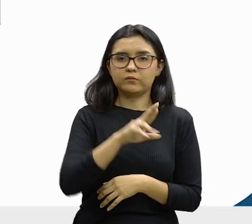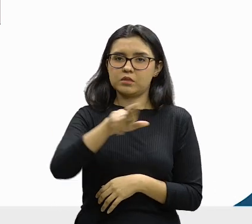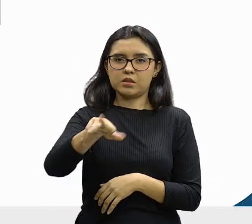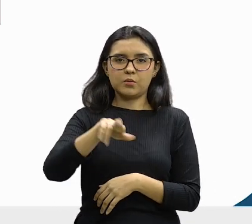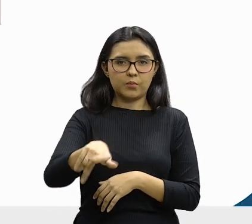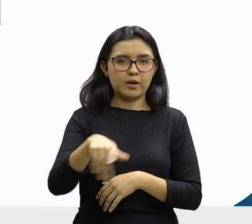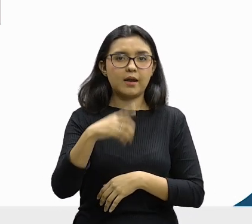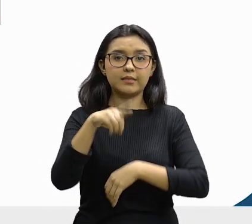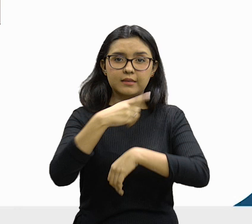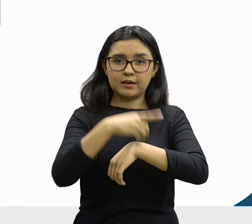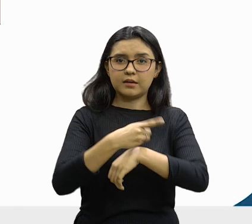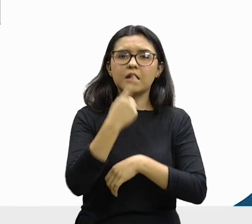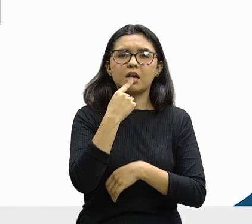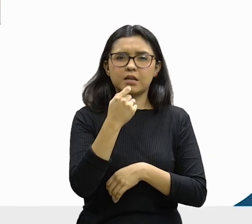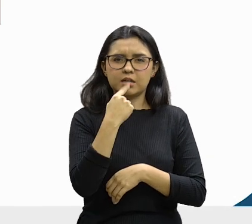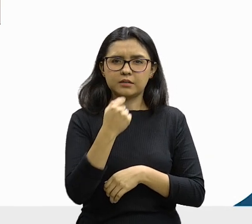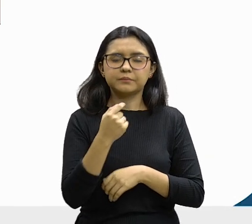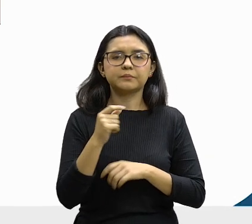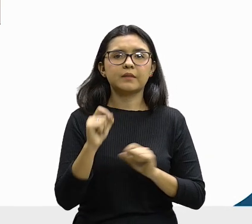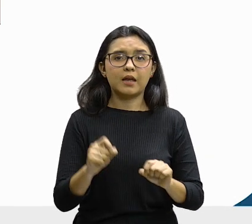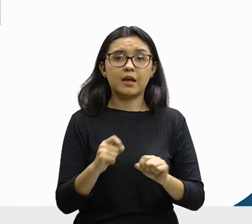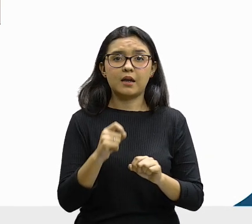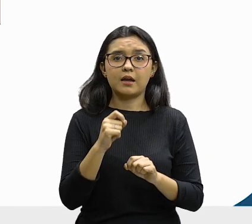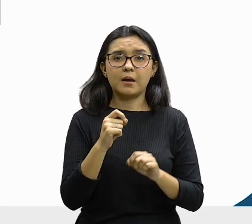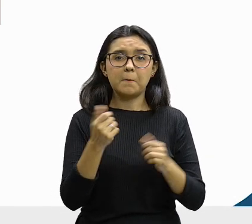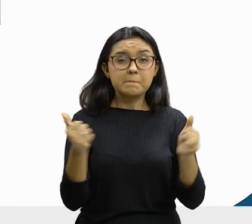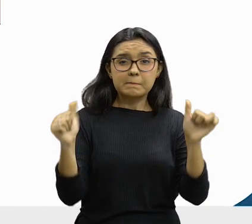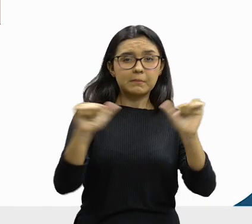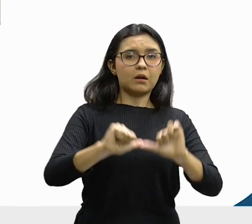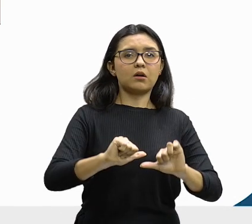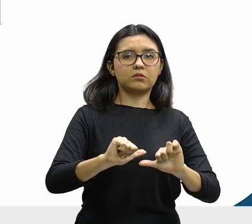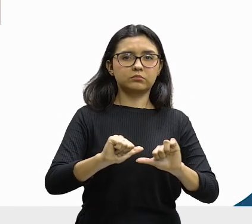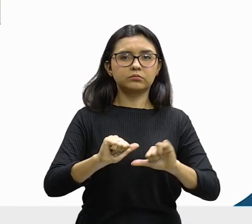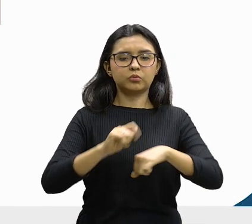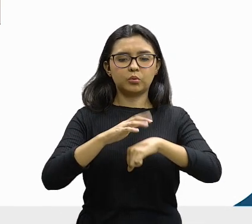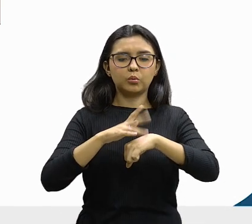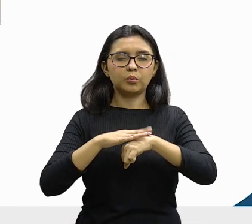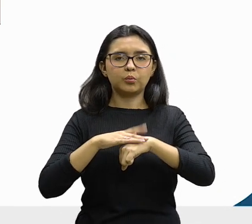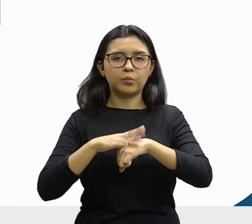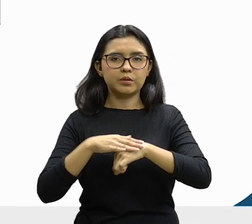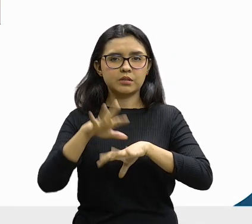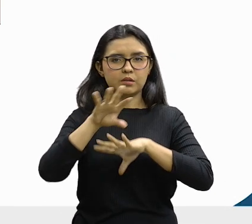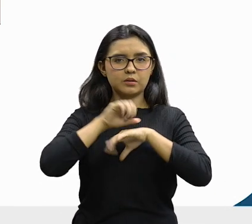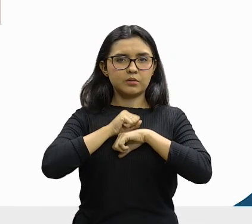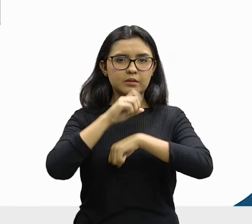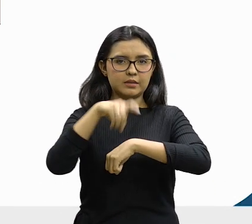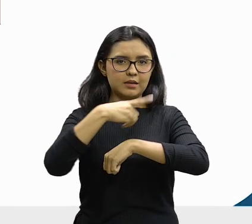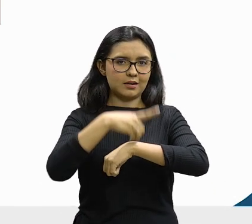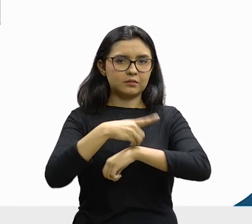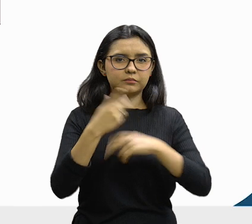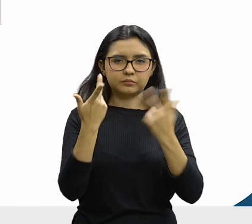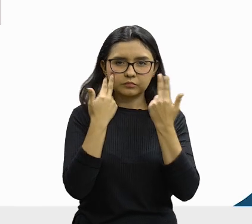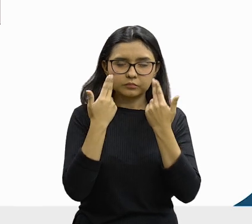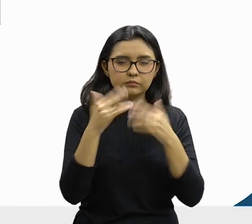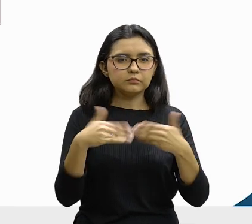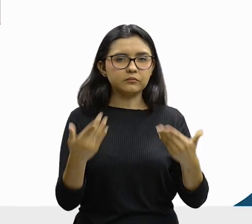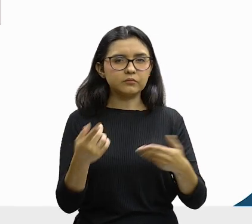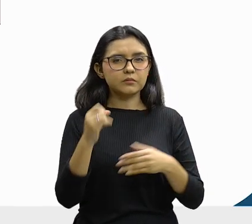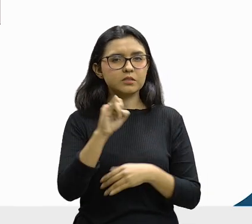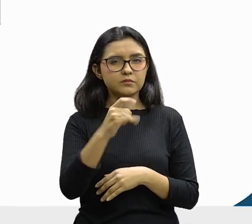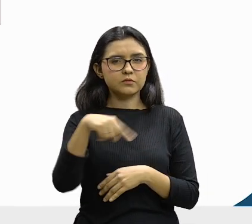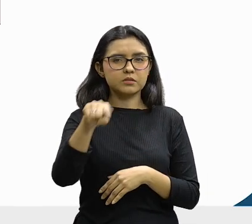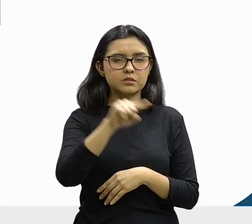dengue hemorrágica, ela é um agravamento da dengue clássica. Ou seja, quando você não